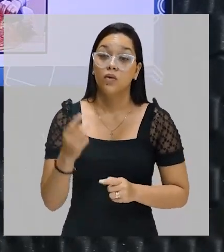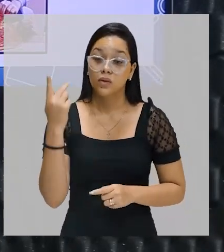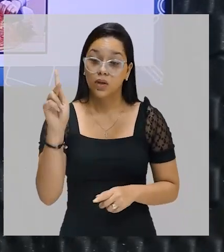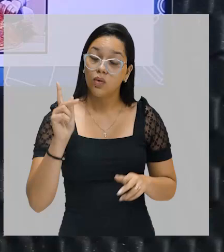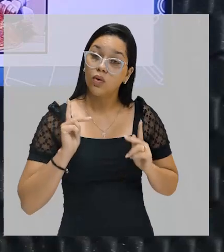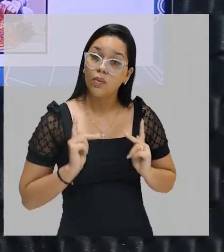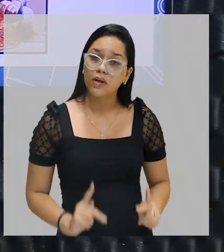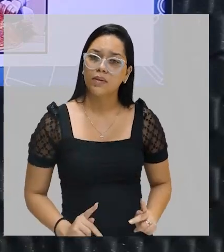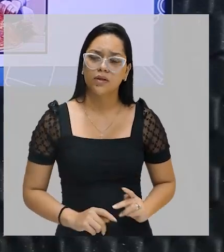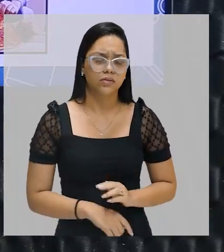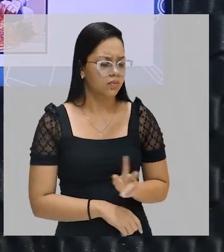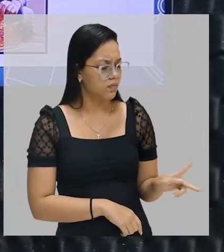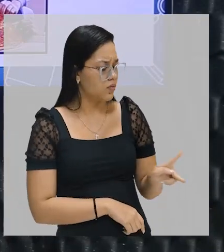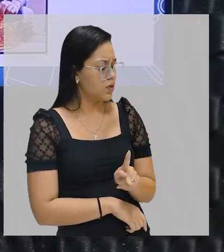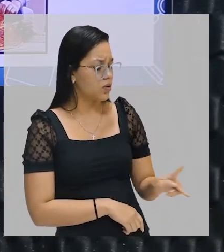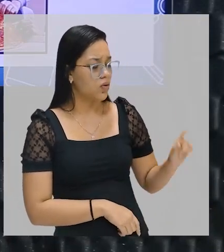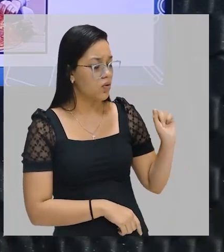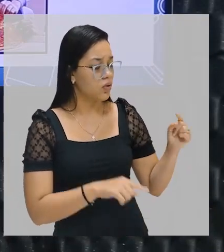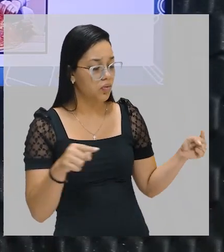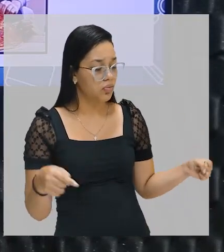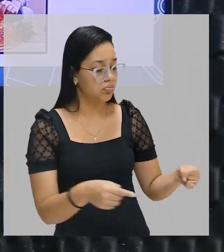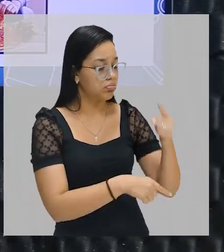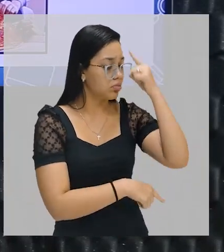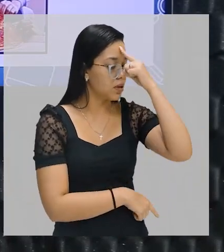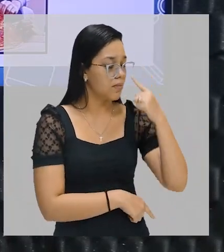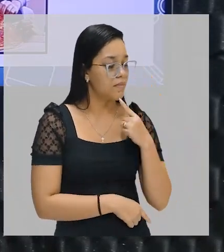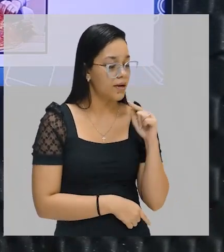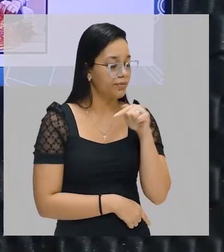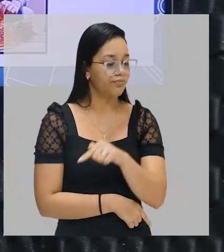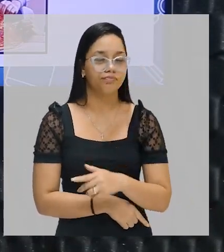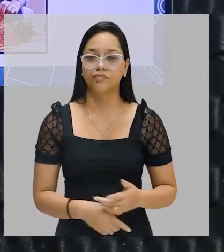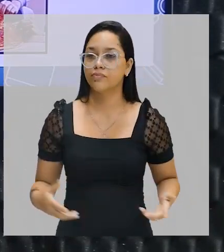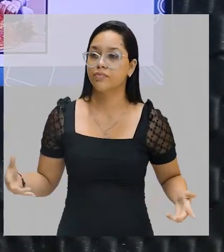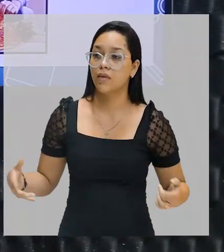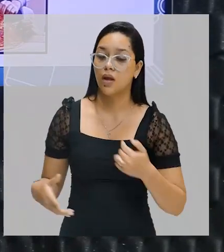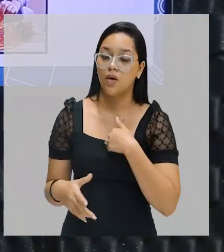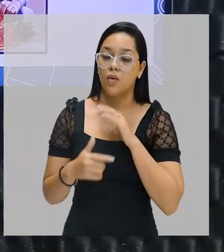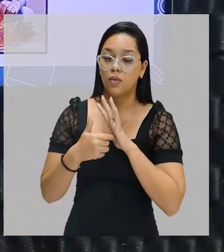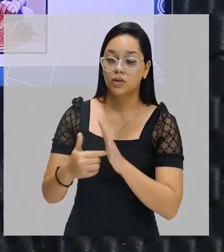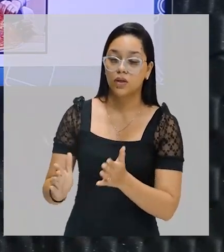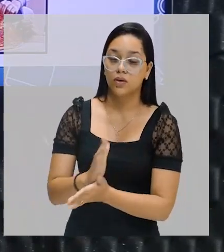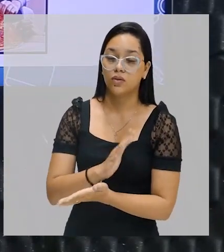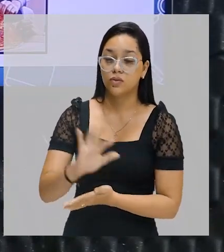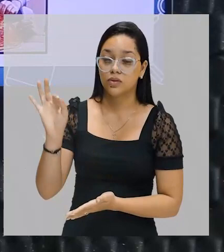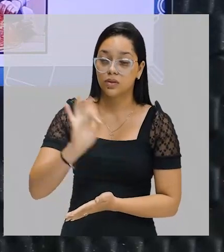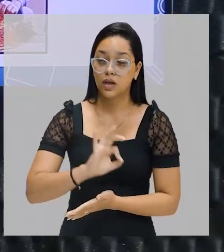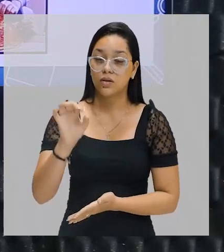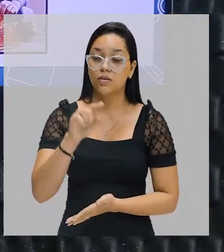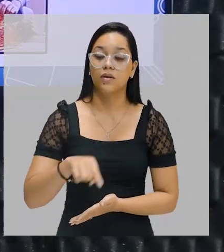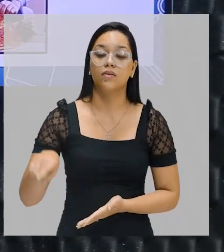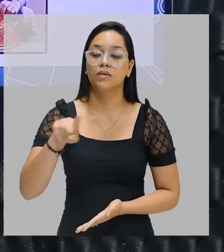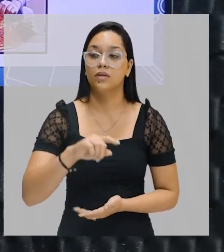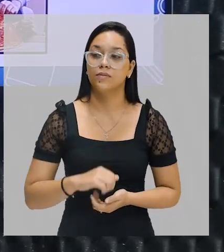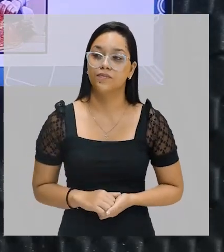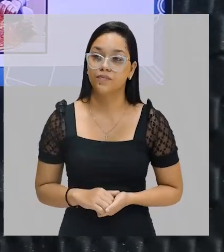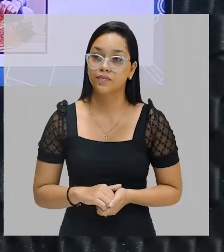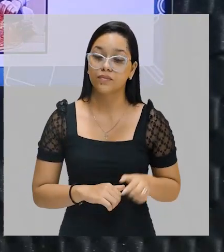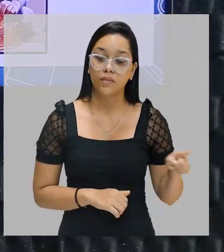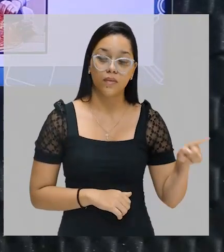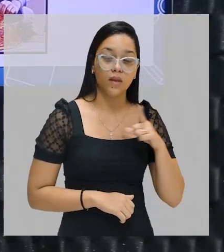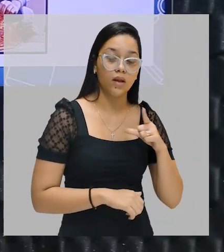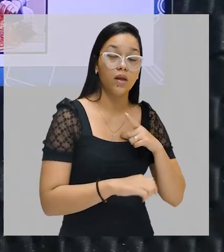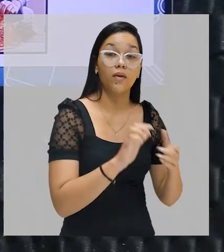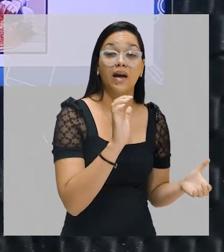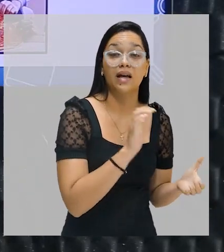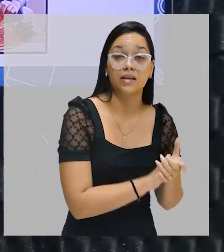comportamento. Professor, o que tem a ver essas imagens aqui embaixo? Vou mostrar alguns dados para vocês. Por exemplo, aqui tem um